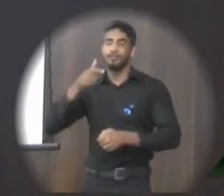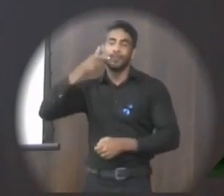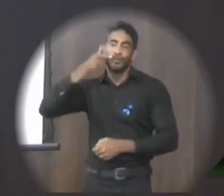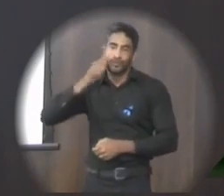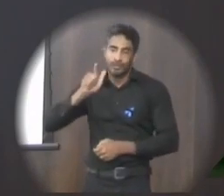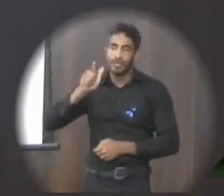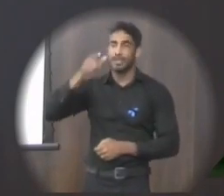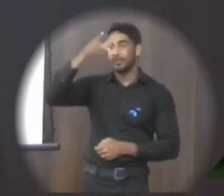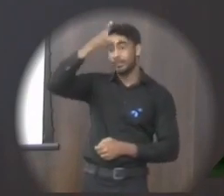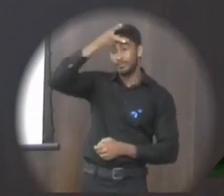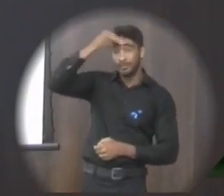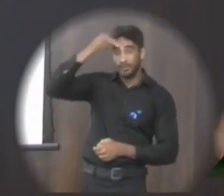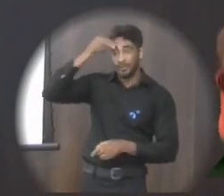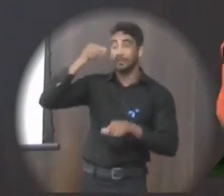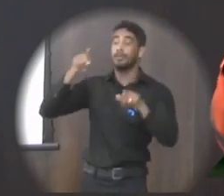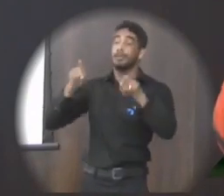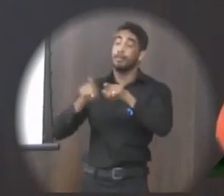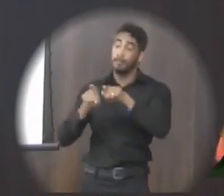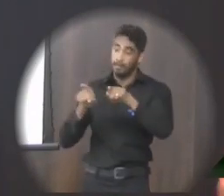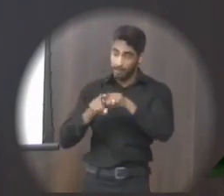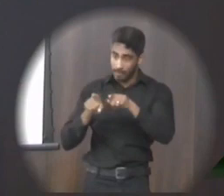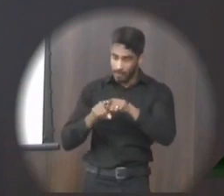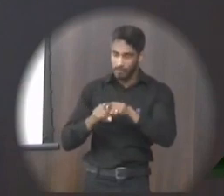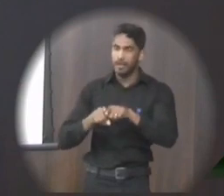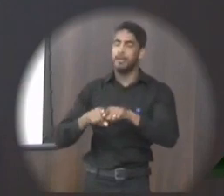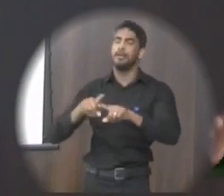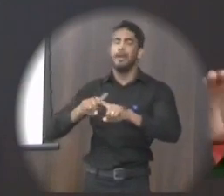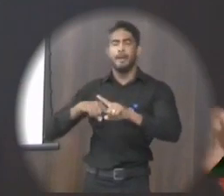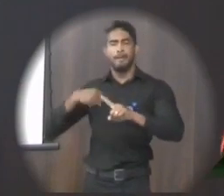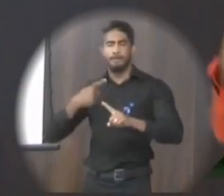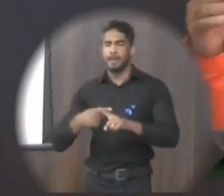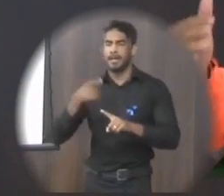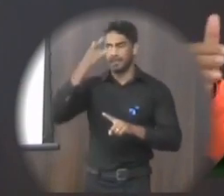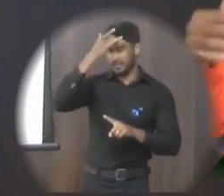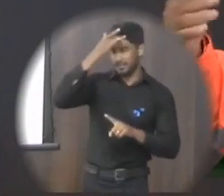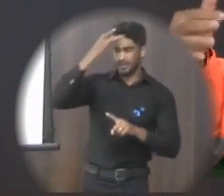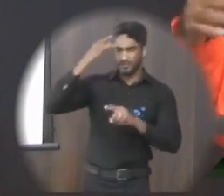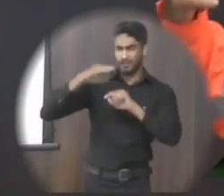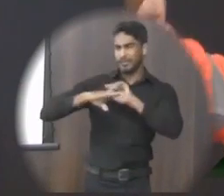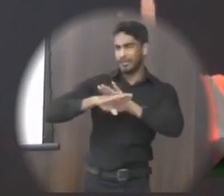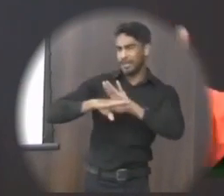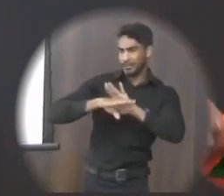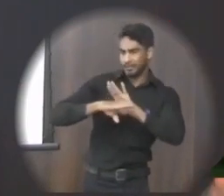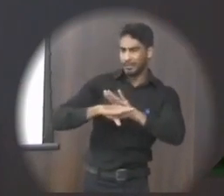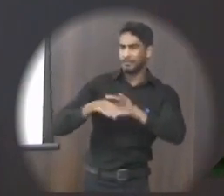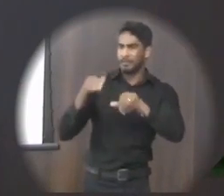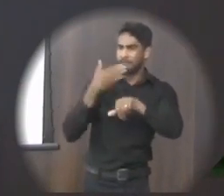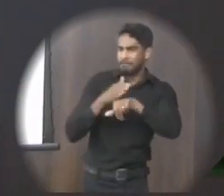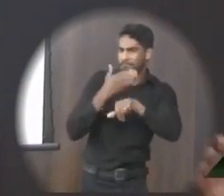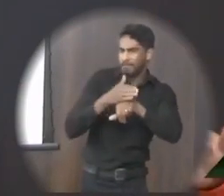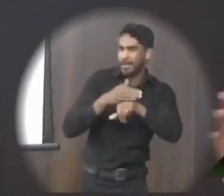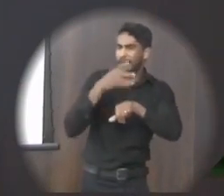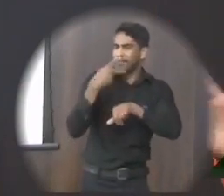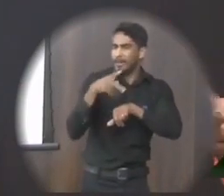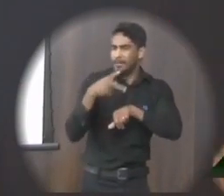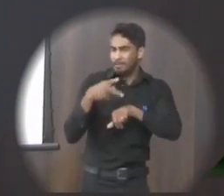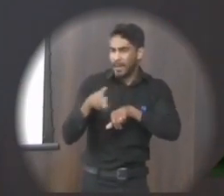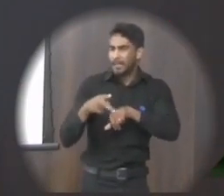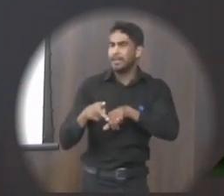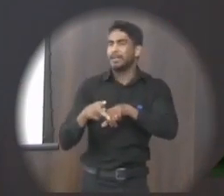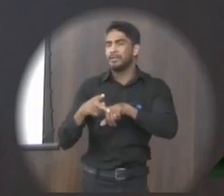com a Prefeitura também, e mais os brigadistas, a gente deu um pré-treino para eles, tá,